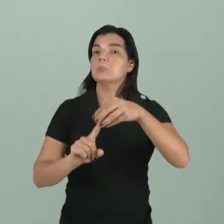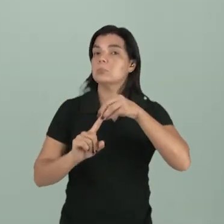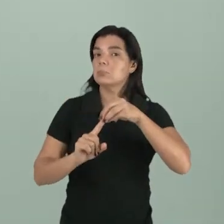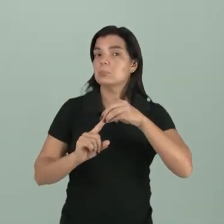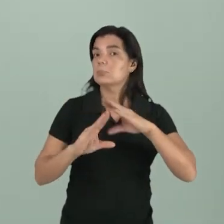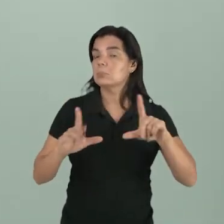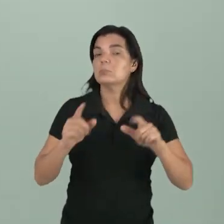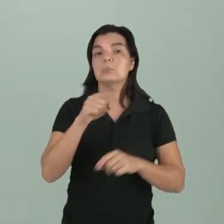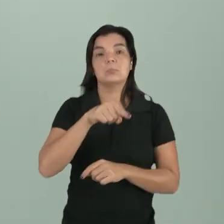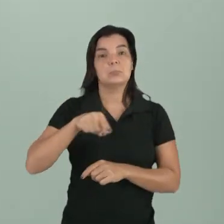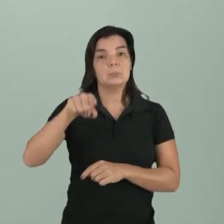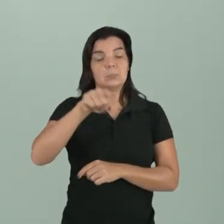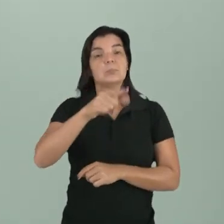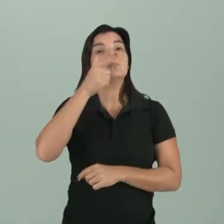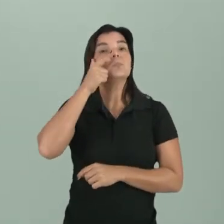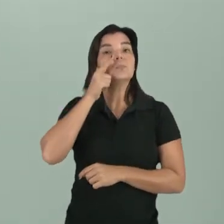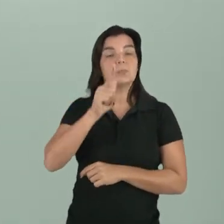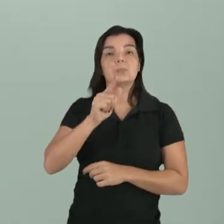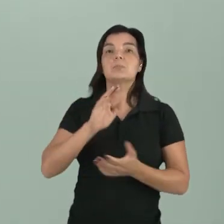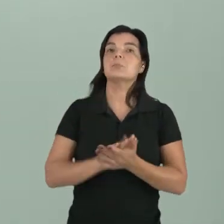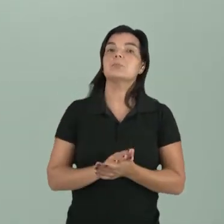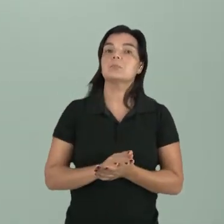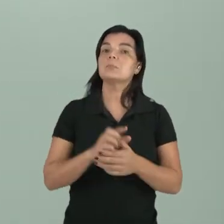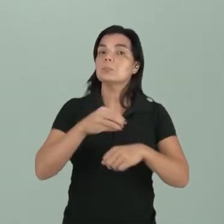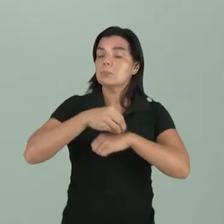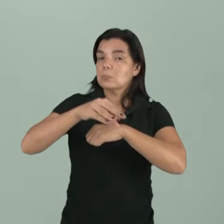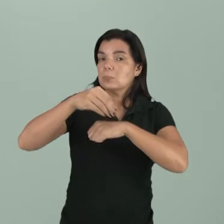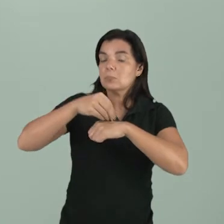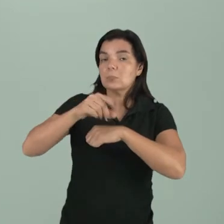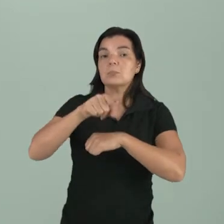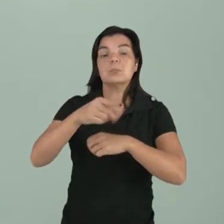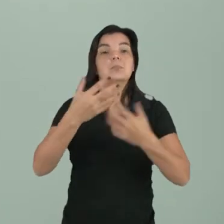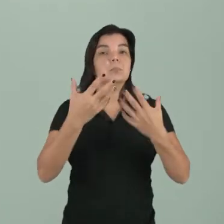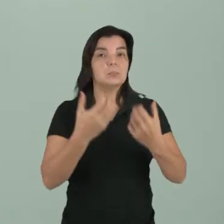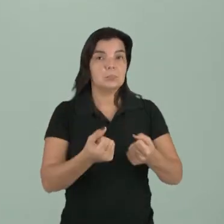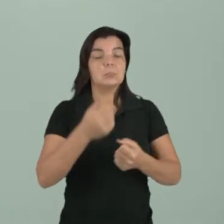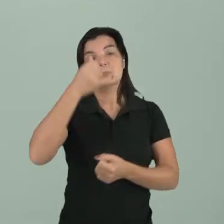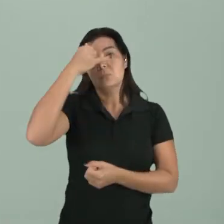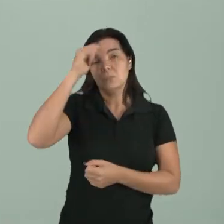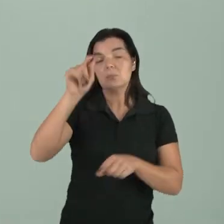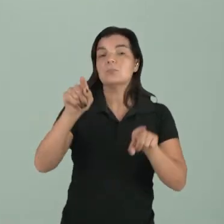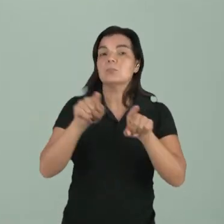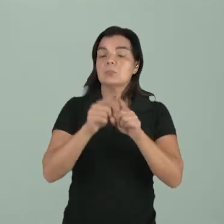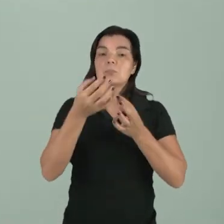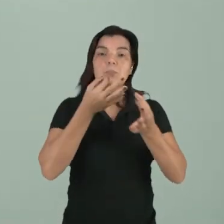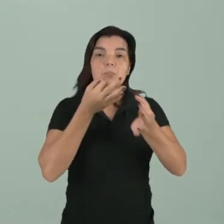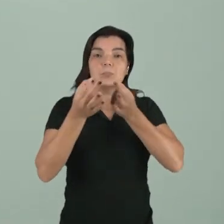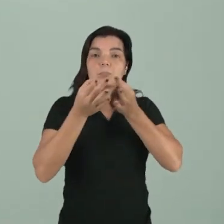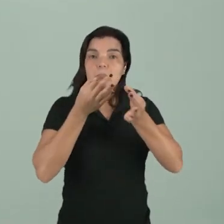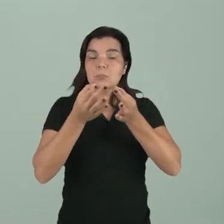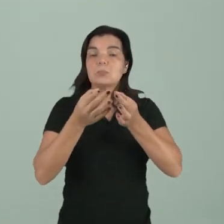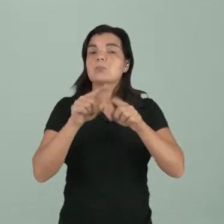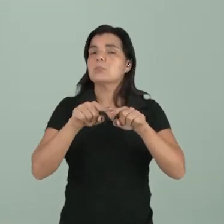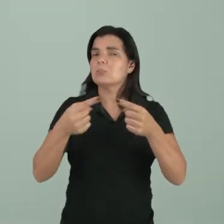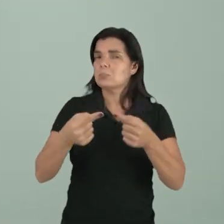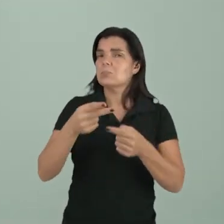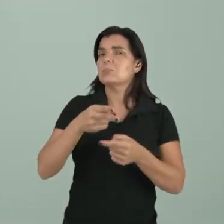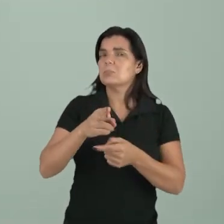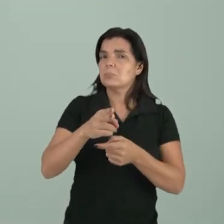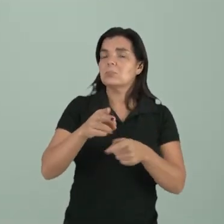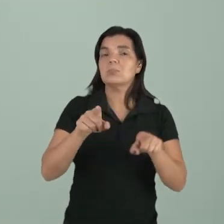ser objetivo. Se você conseguir passar aquilo que você quer, defender uma ideia, trazer argumentos,